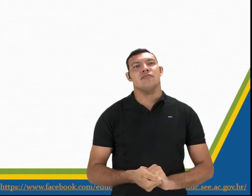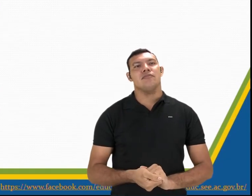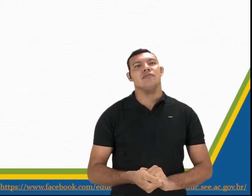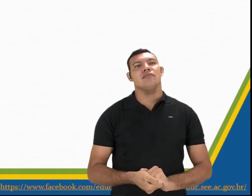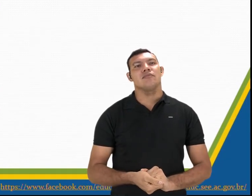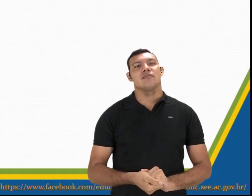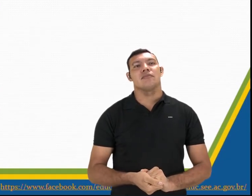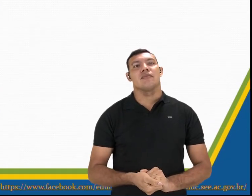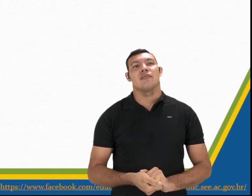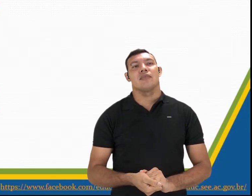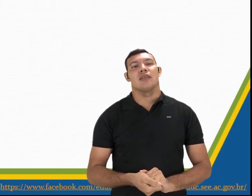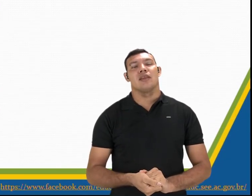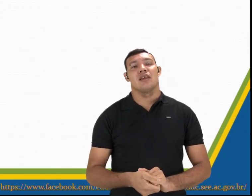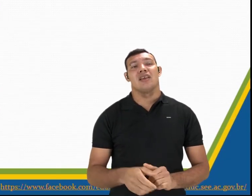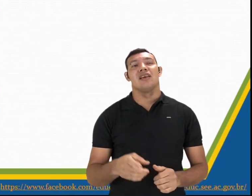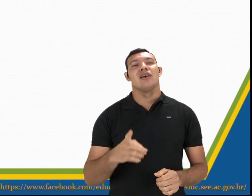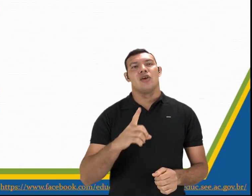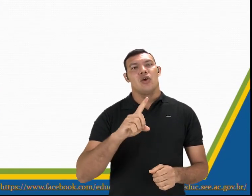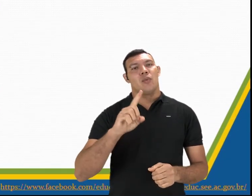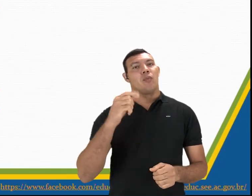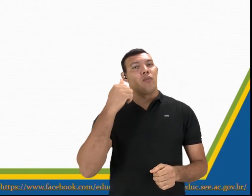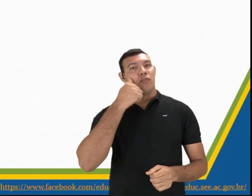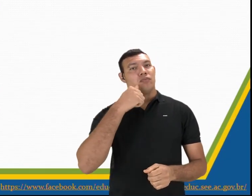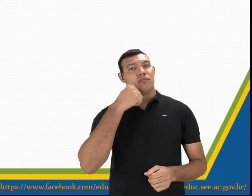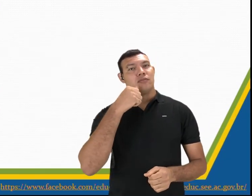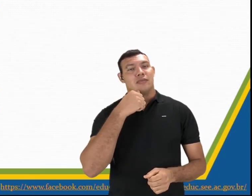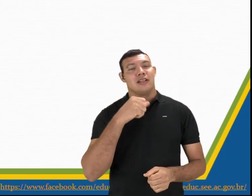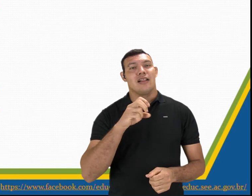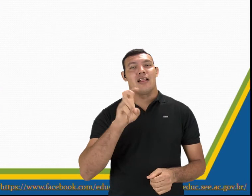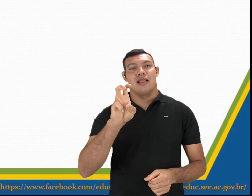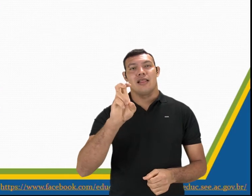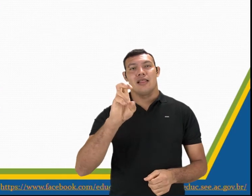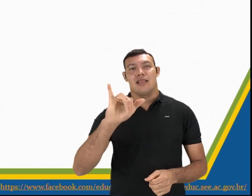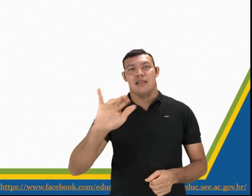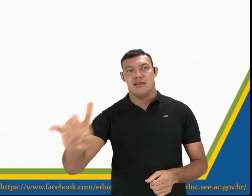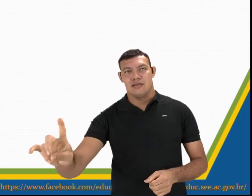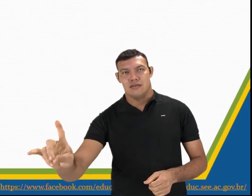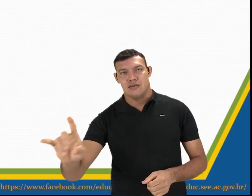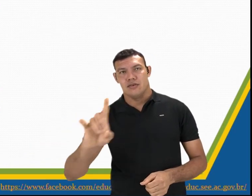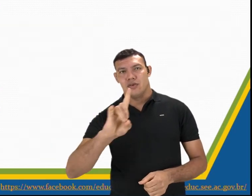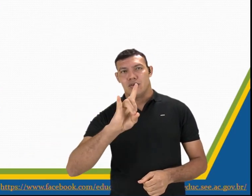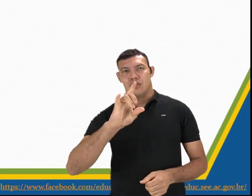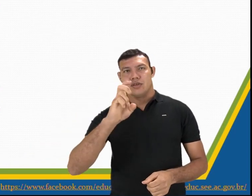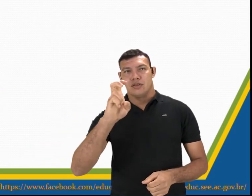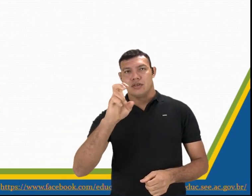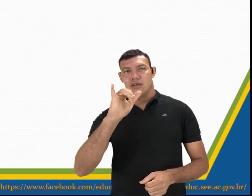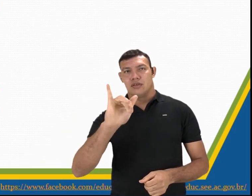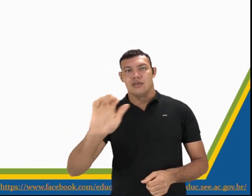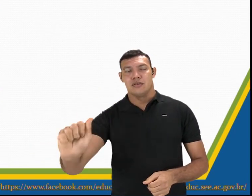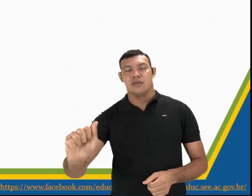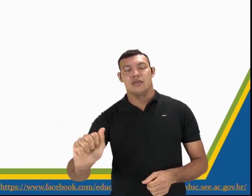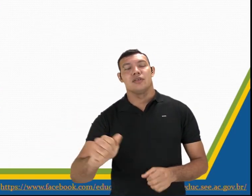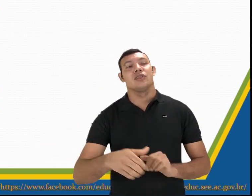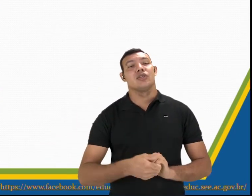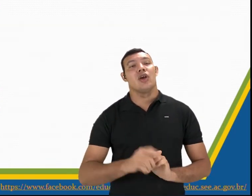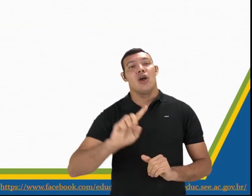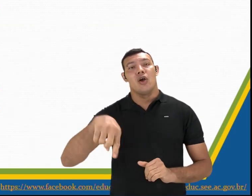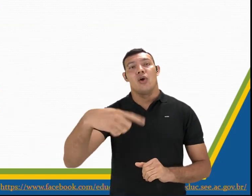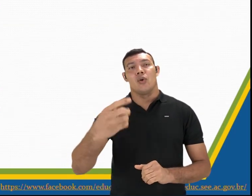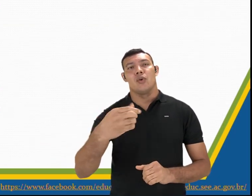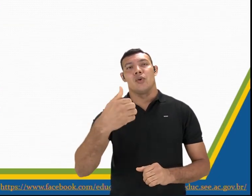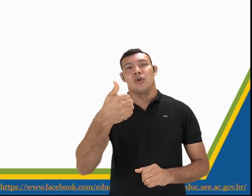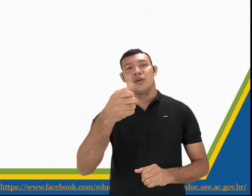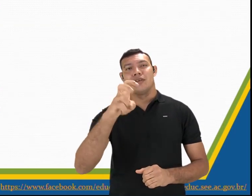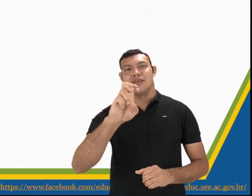e Jéssica ficou 15 dias entubada. Então, o porquê e como explicam